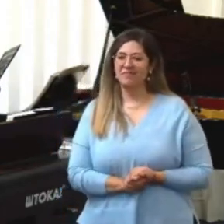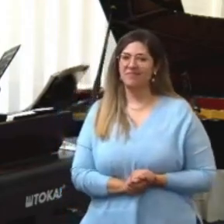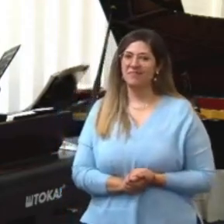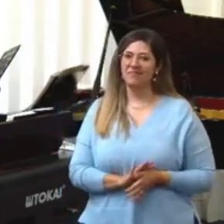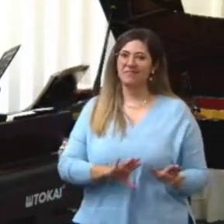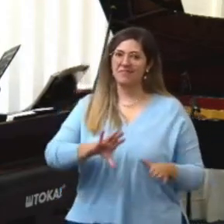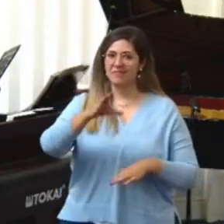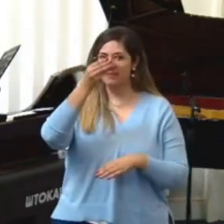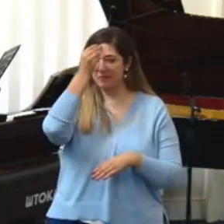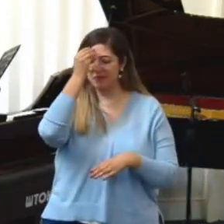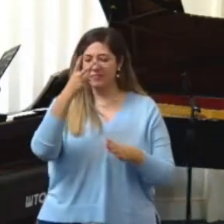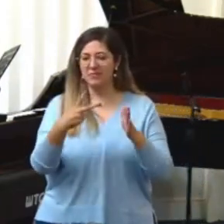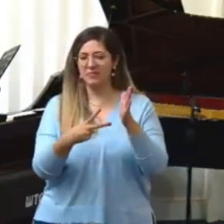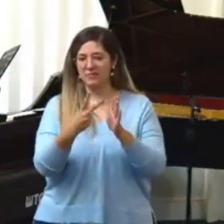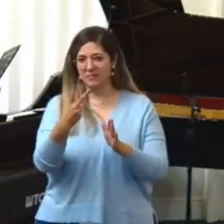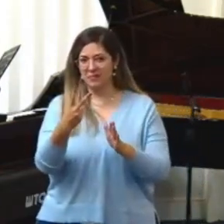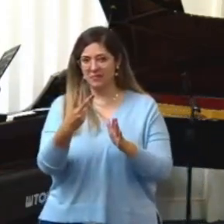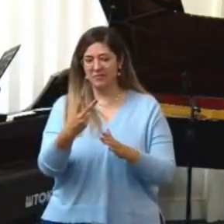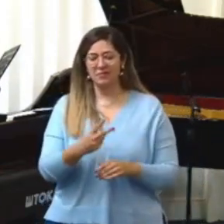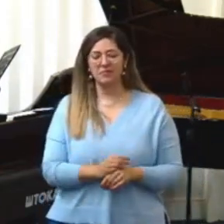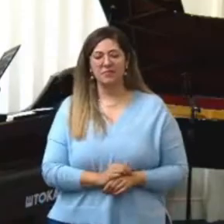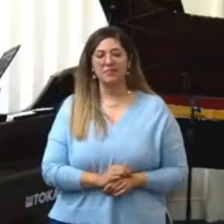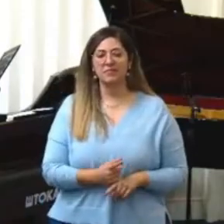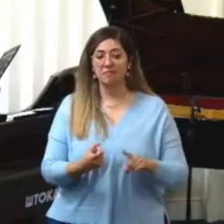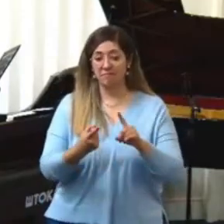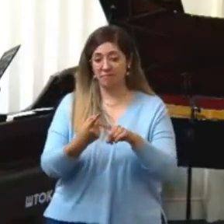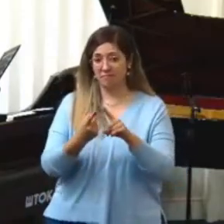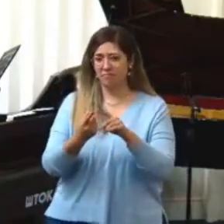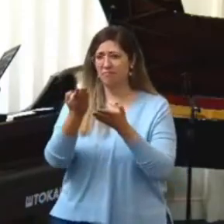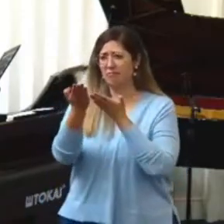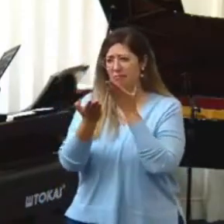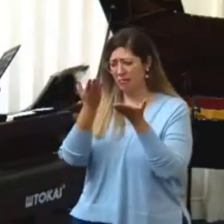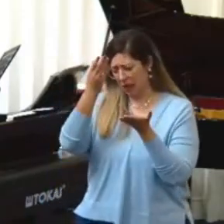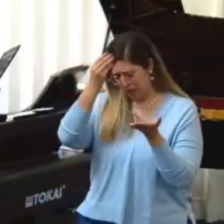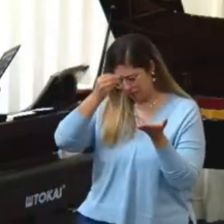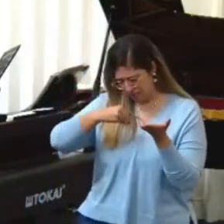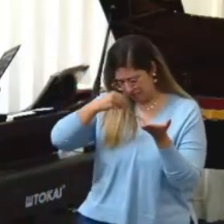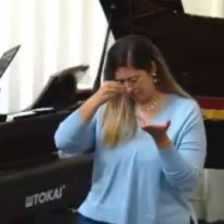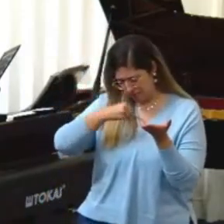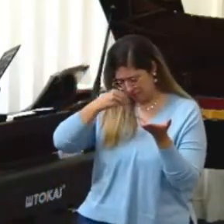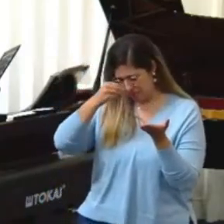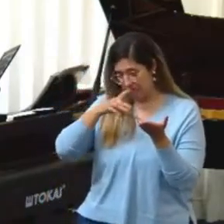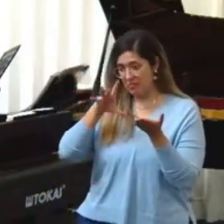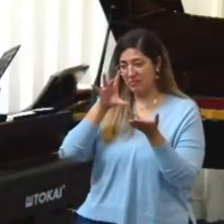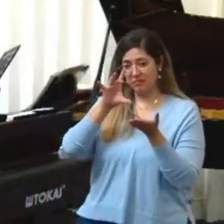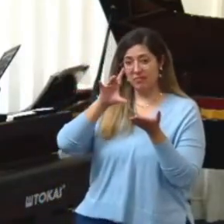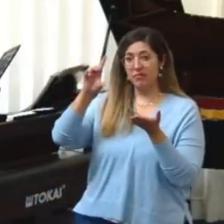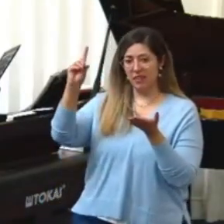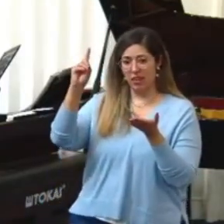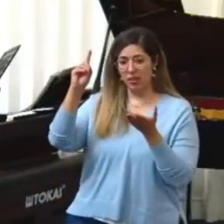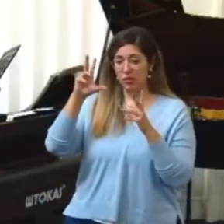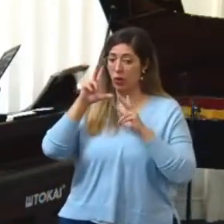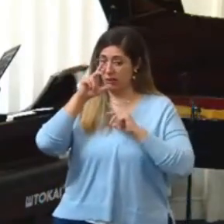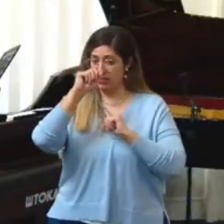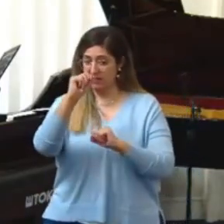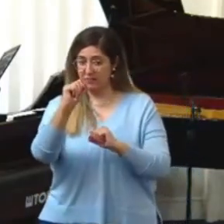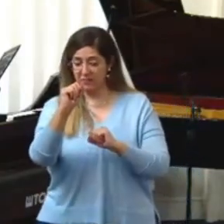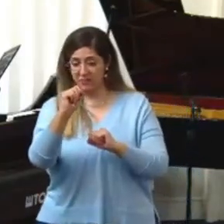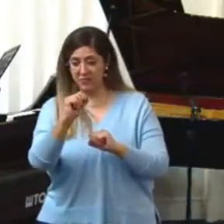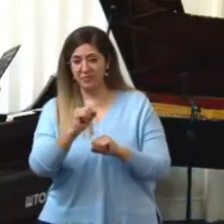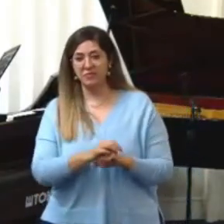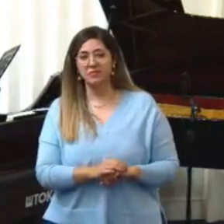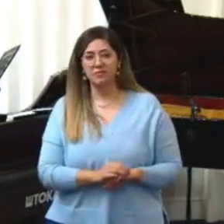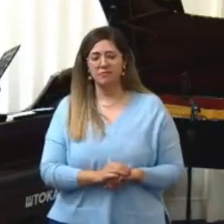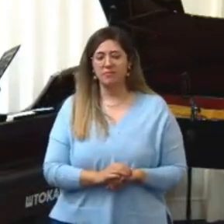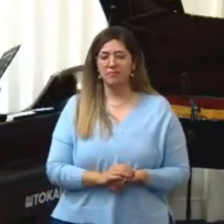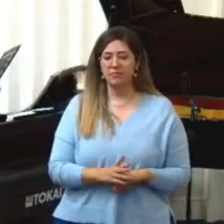Vejam a segunda coisa. Primeira, servo caído, Deus zombado. Caiu o servo de Deus,